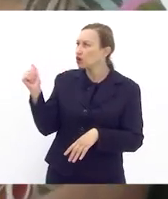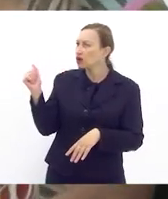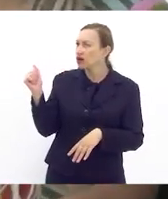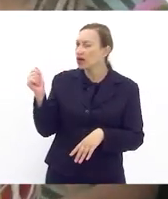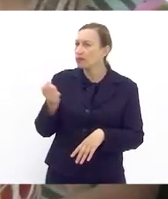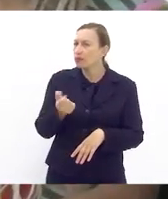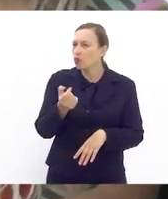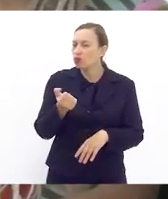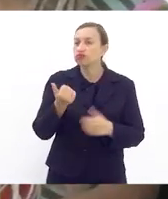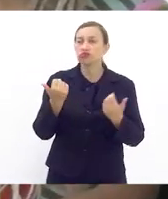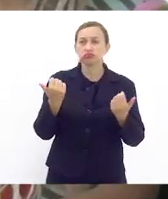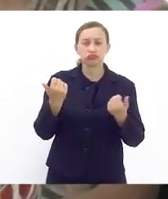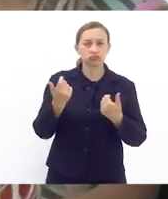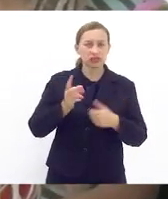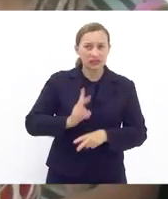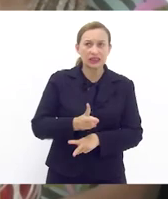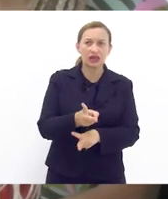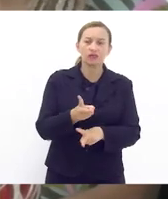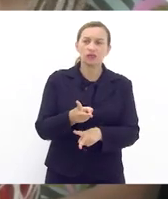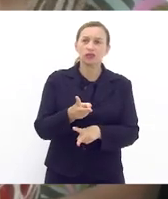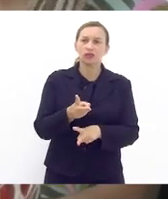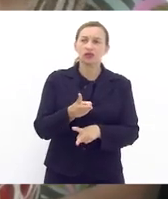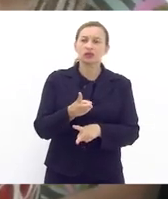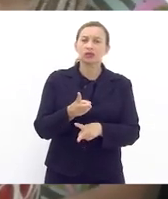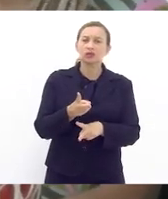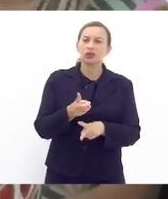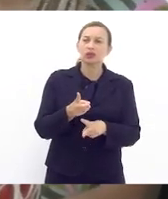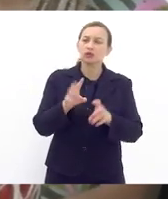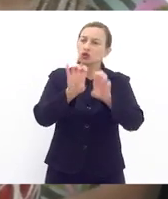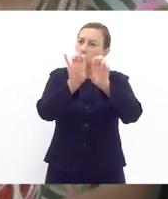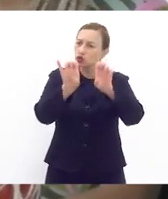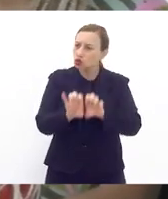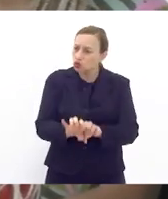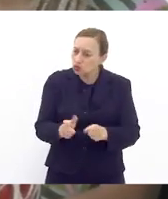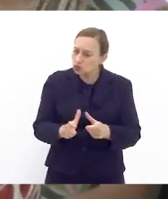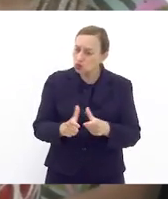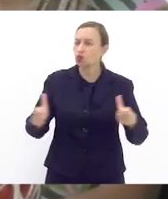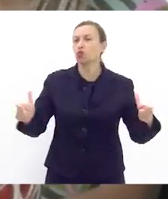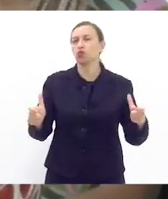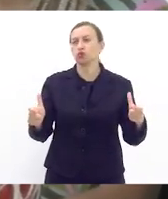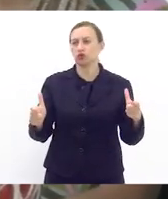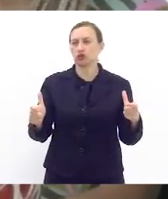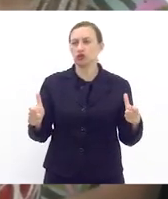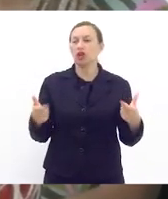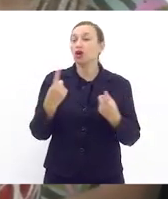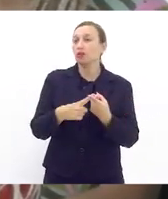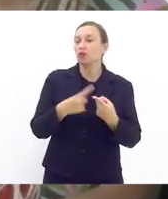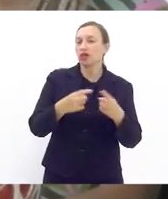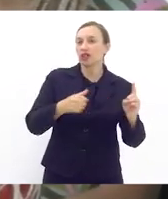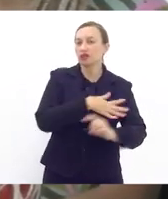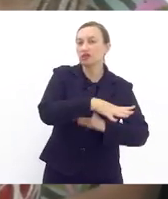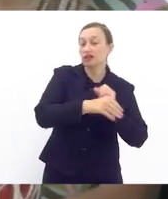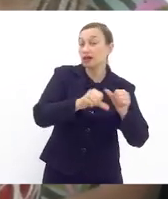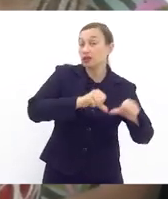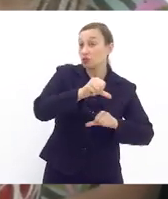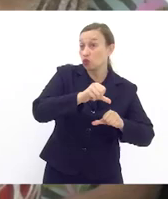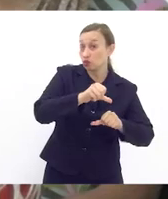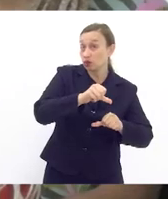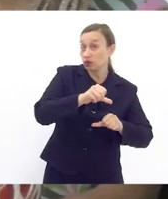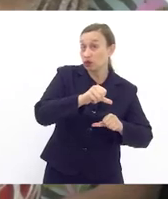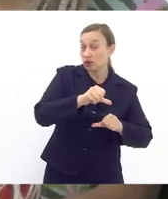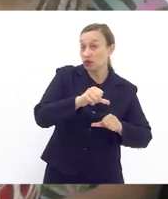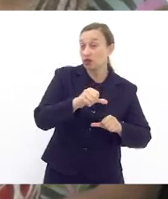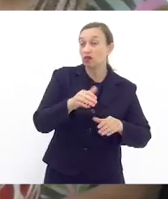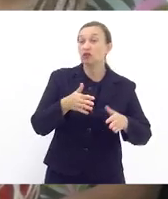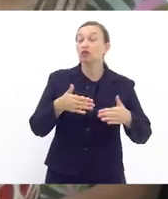ele é sempre um debate que tem uma espiral e um debate de ciclos porque a sociedade muda e a medida que a